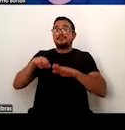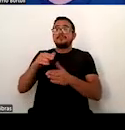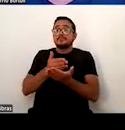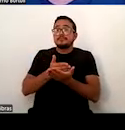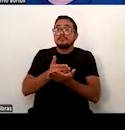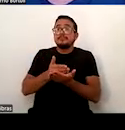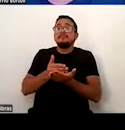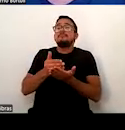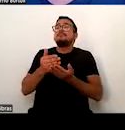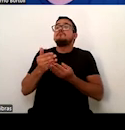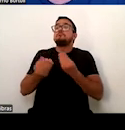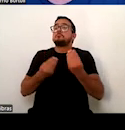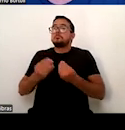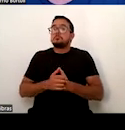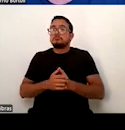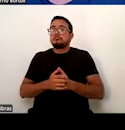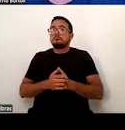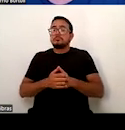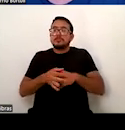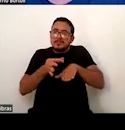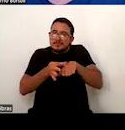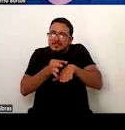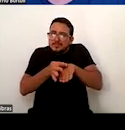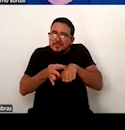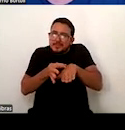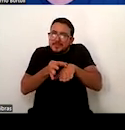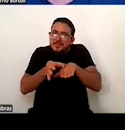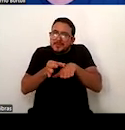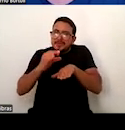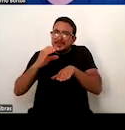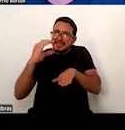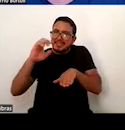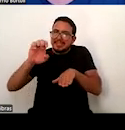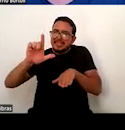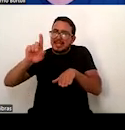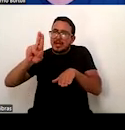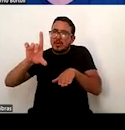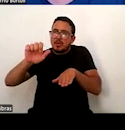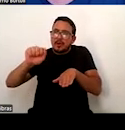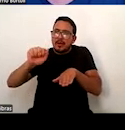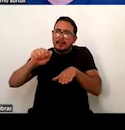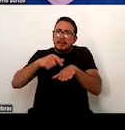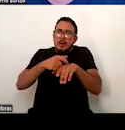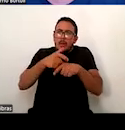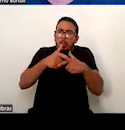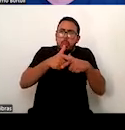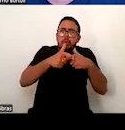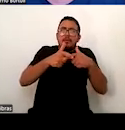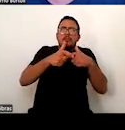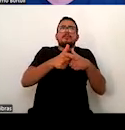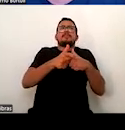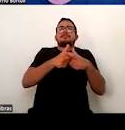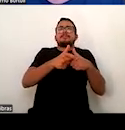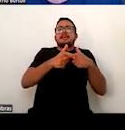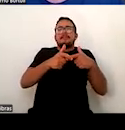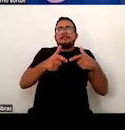células saudáveis que vão se proliferando mais do que dividam, se transformando no que a gente chama de